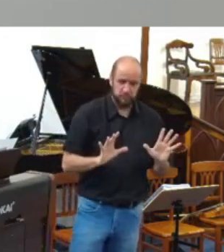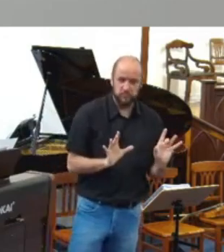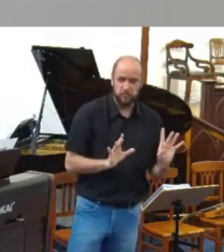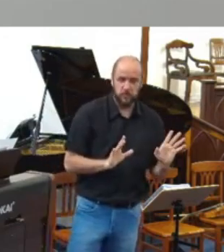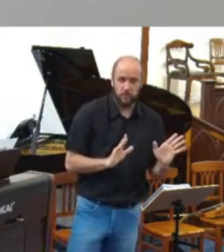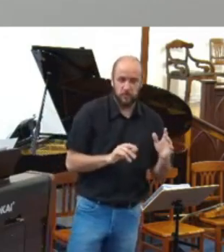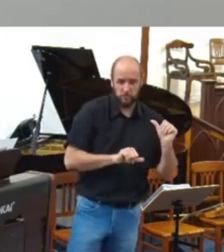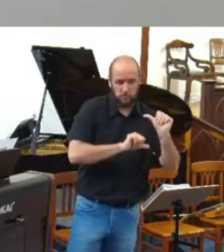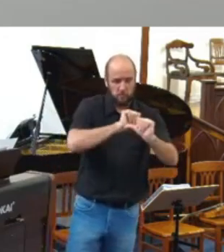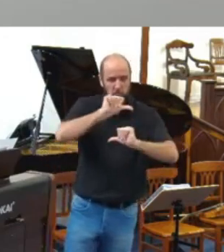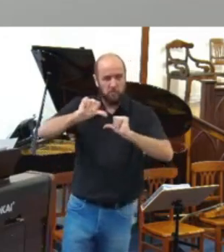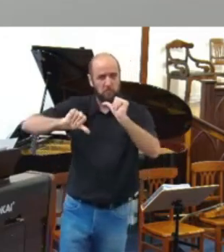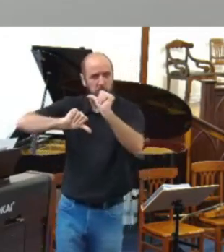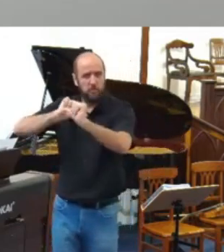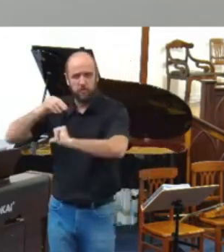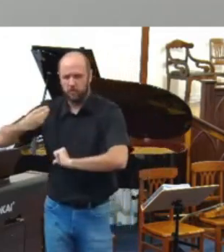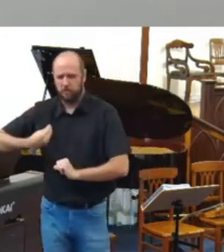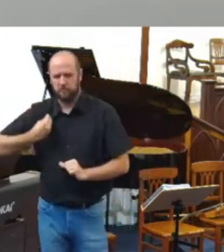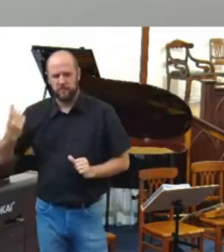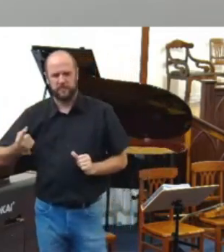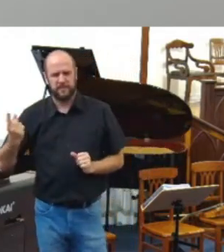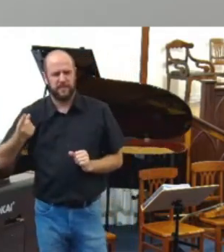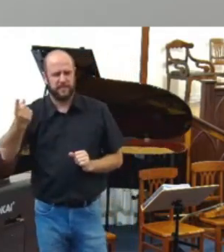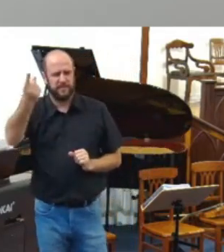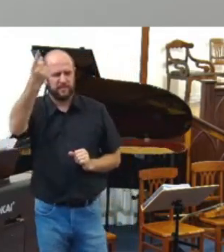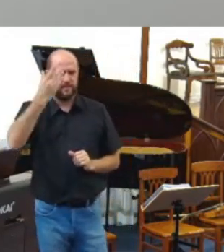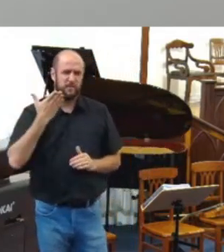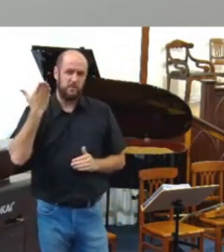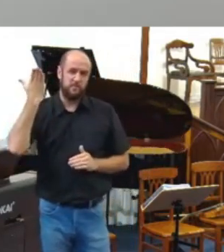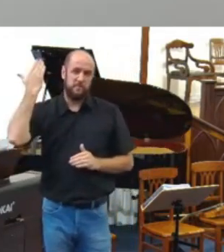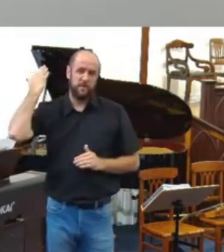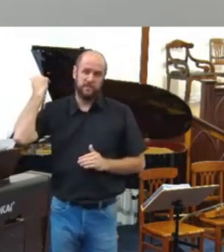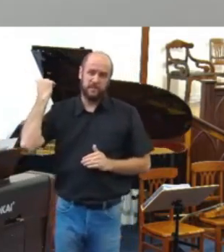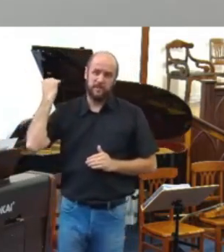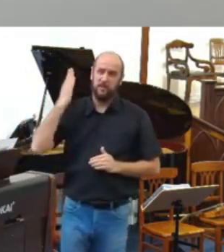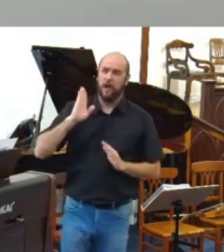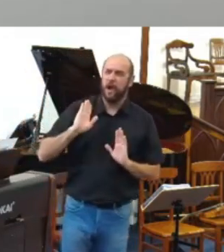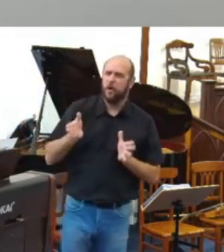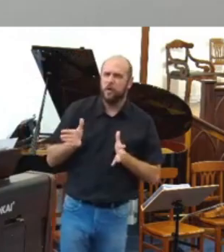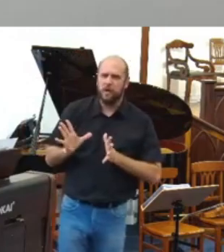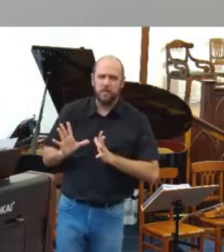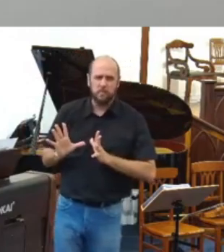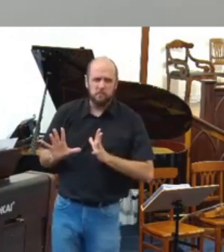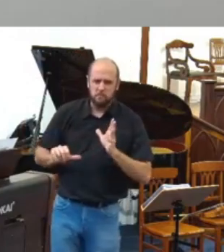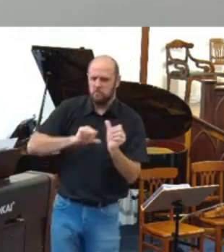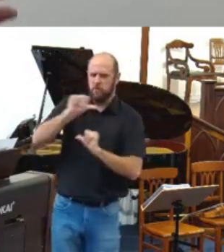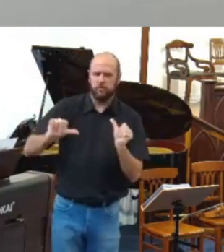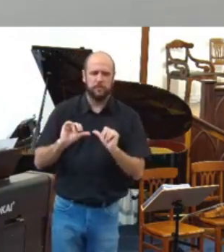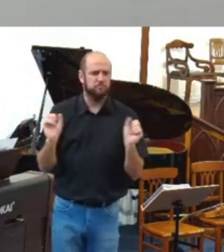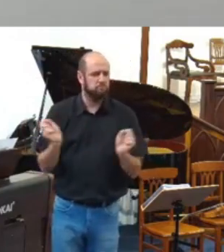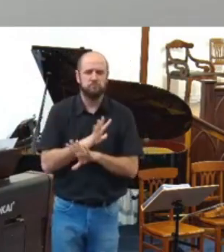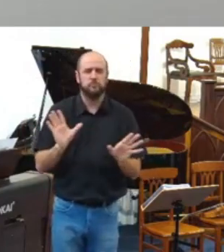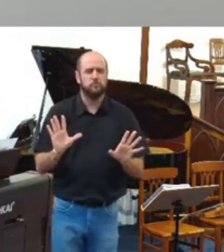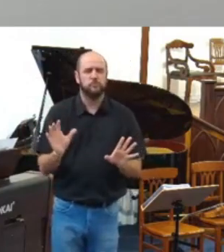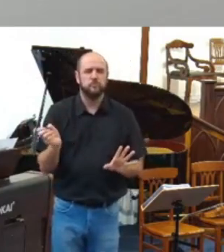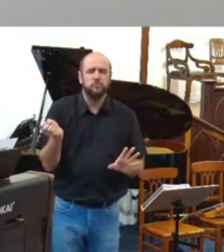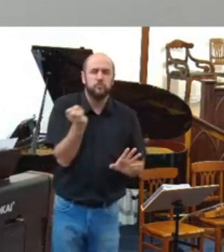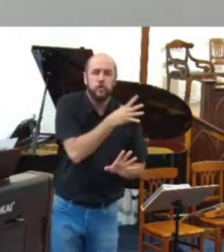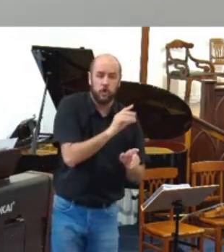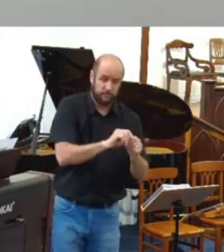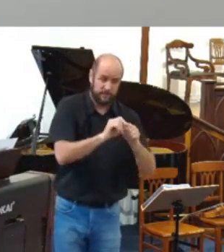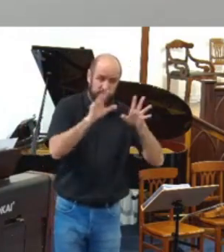é a vida eterna. O que antes era bio, agora é zoe. Agora é tudo. Pronto, eis a nova